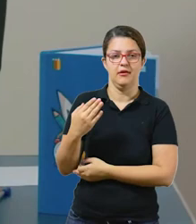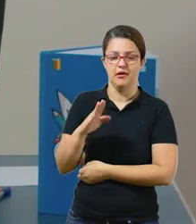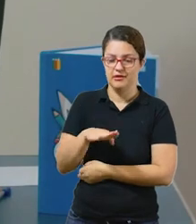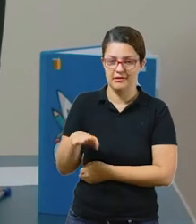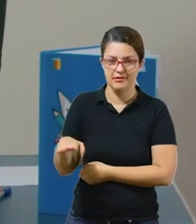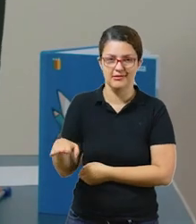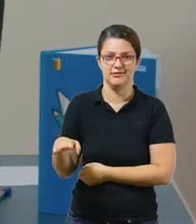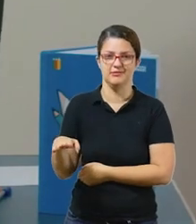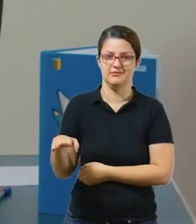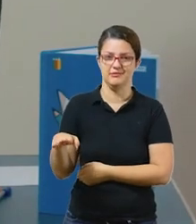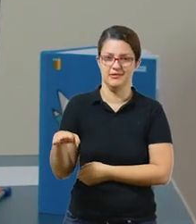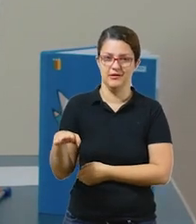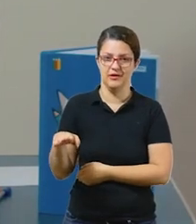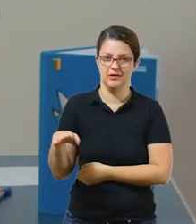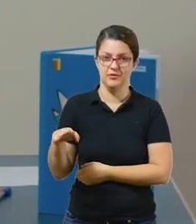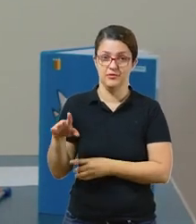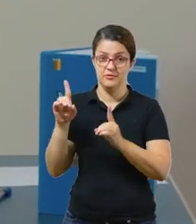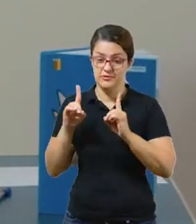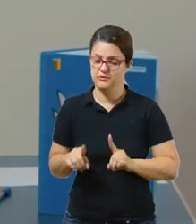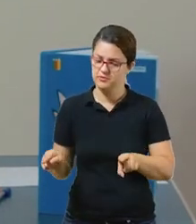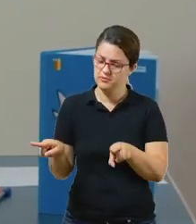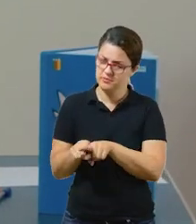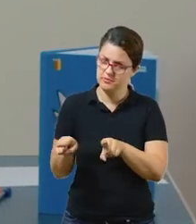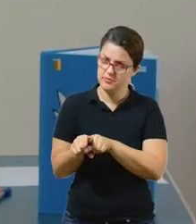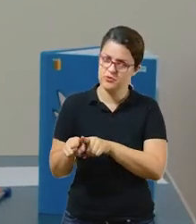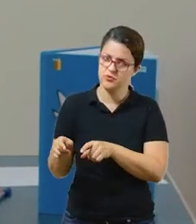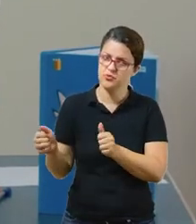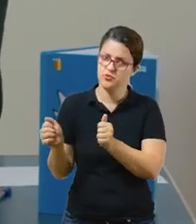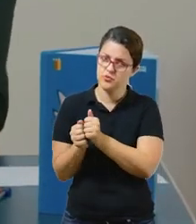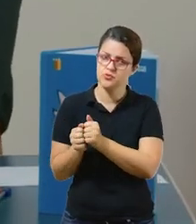vídeo junto com o seu filho, tá bom?